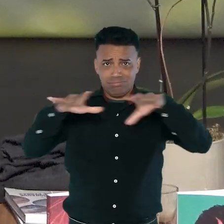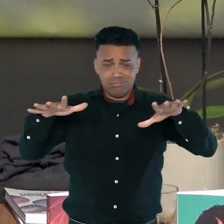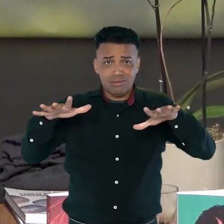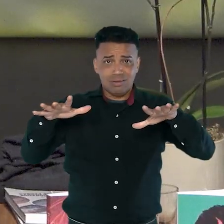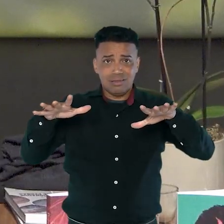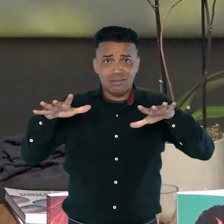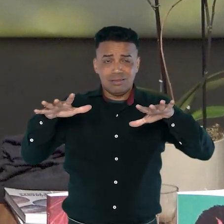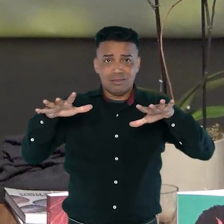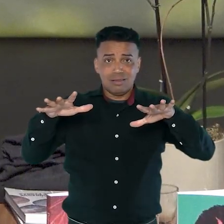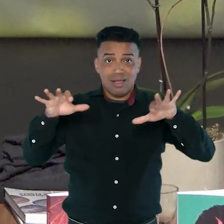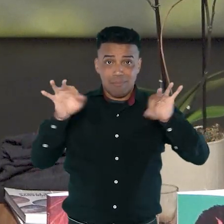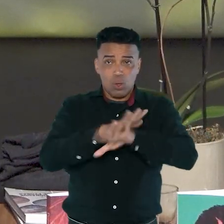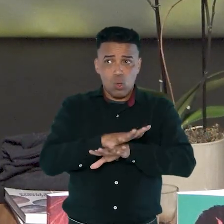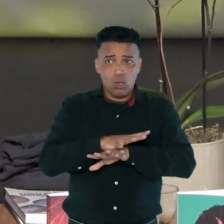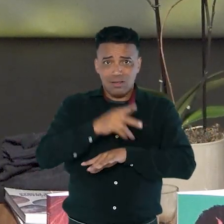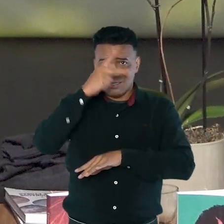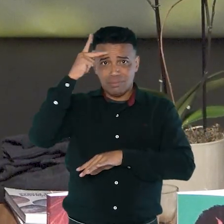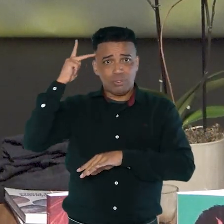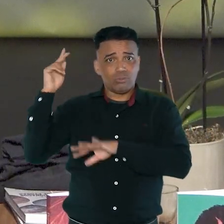pessoas sumiram.